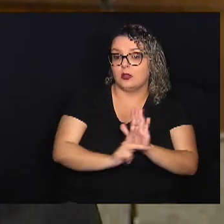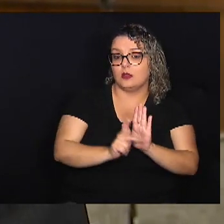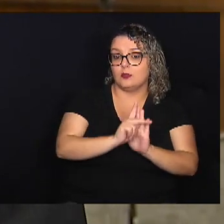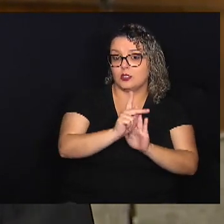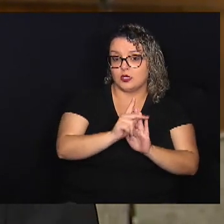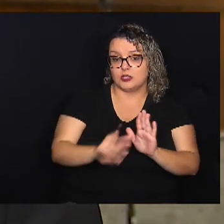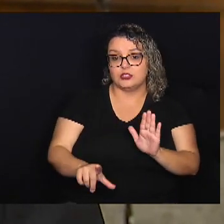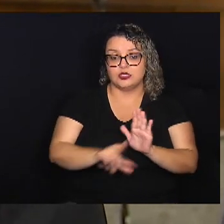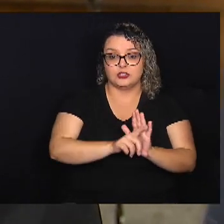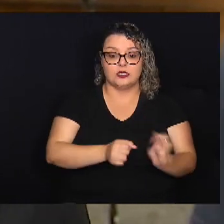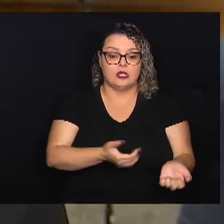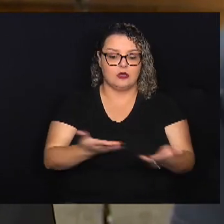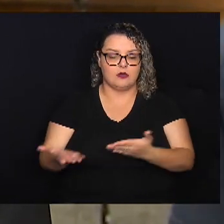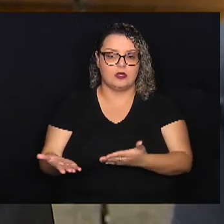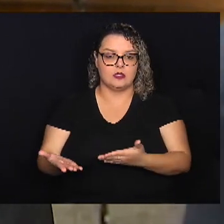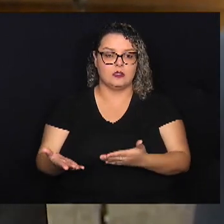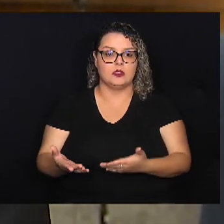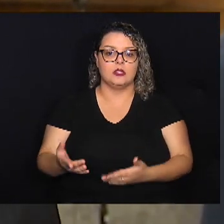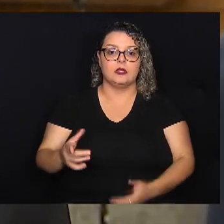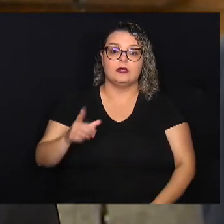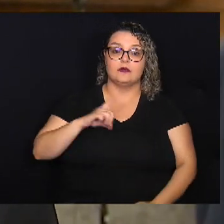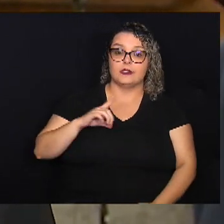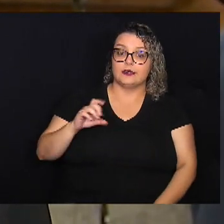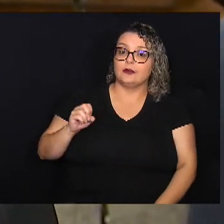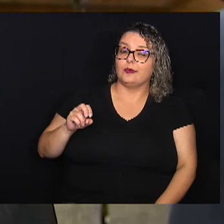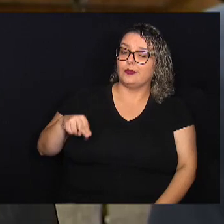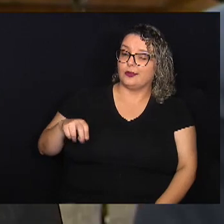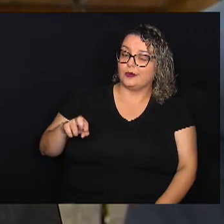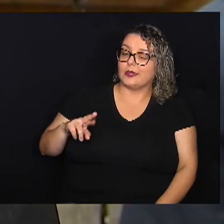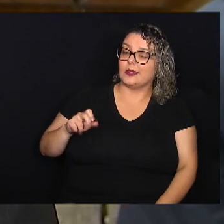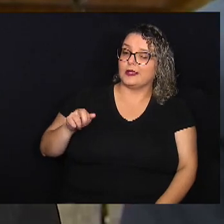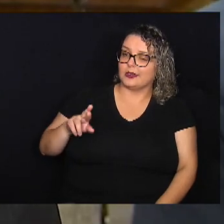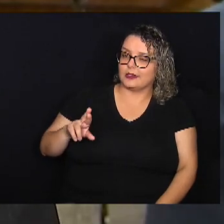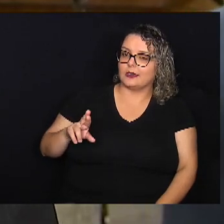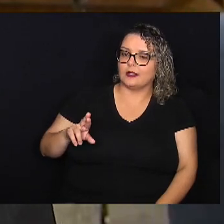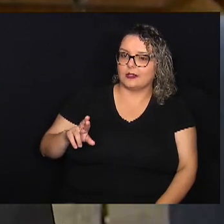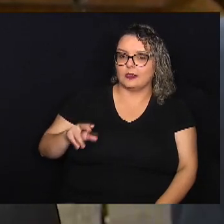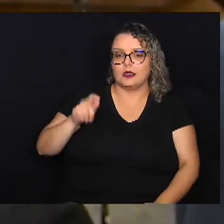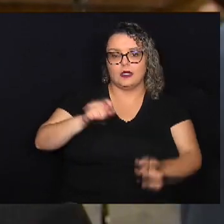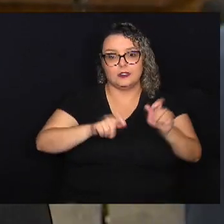de projeto que vai onerar o bolso, seja do cidadão comum